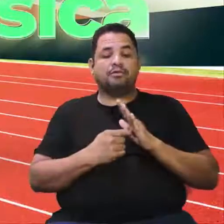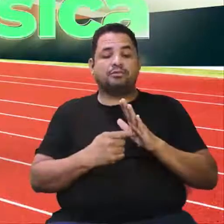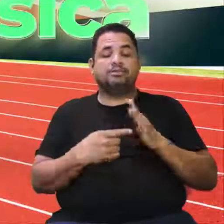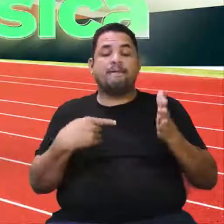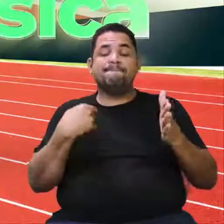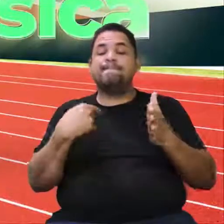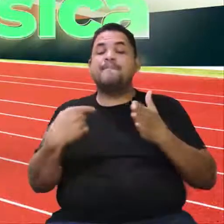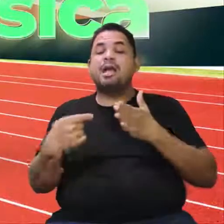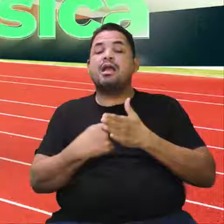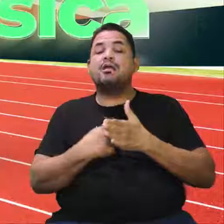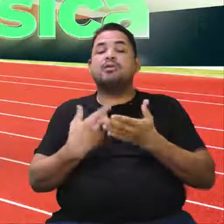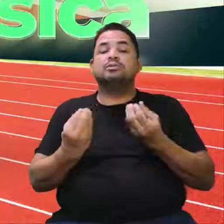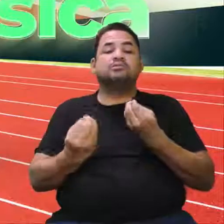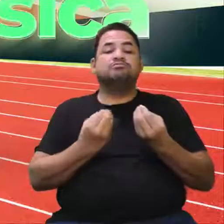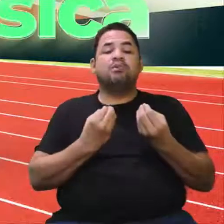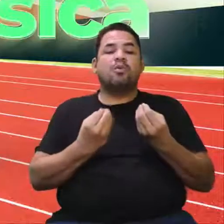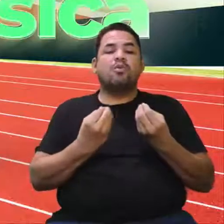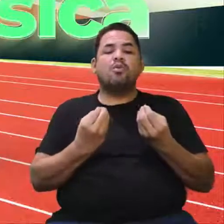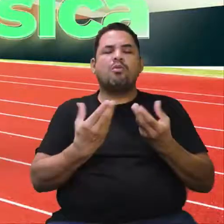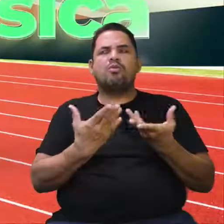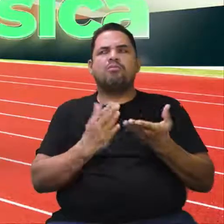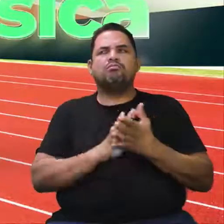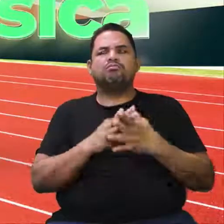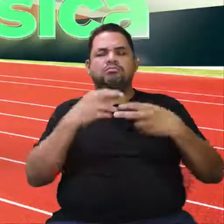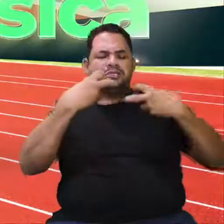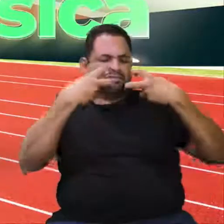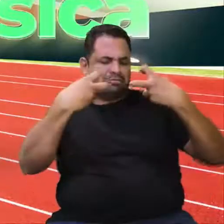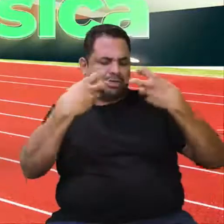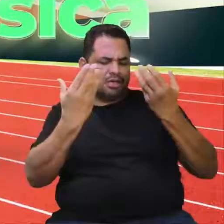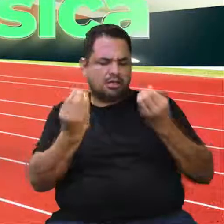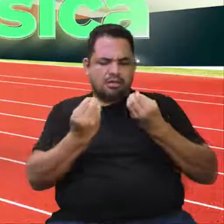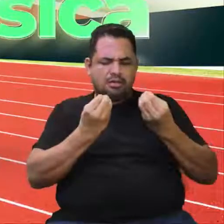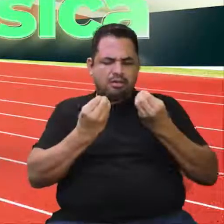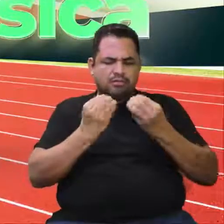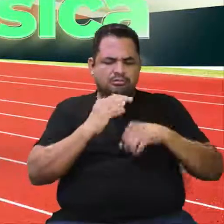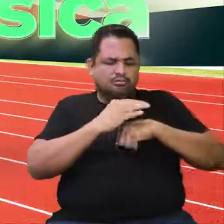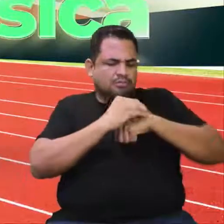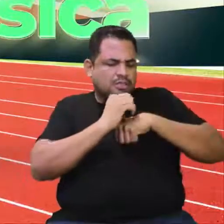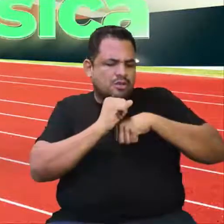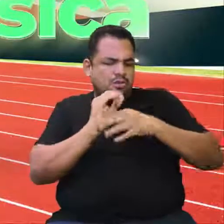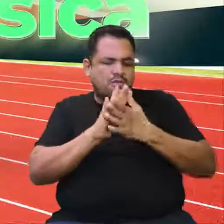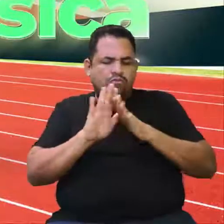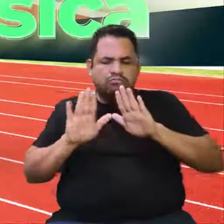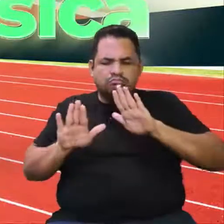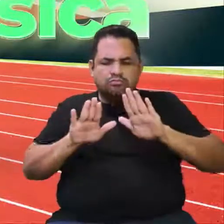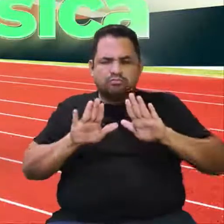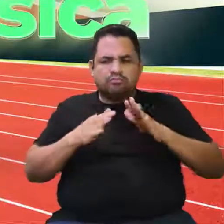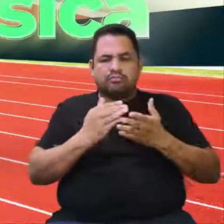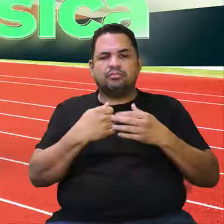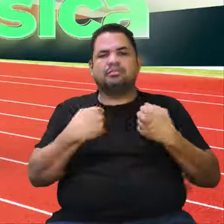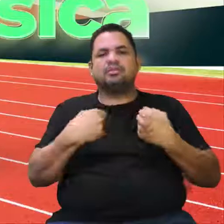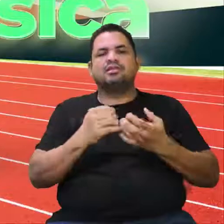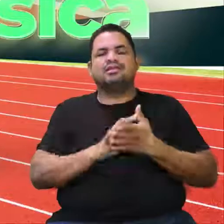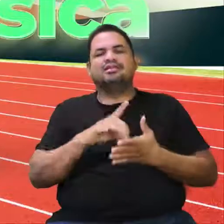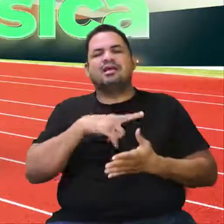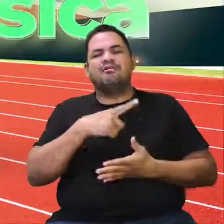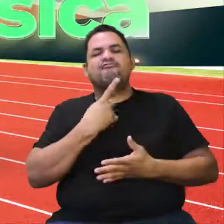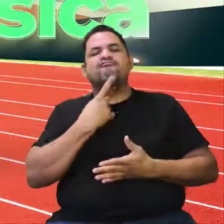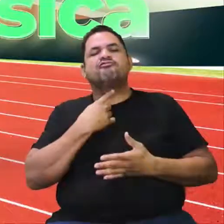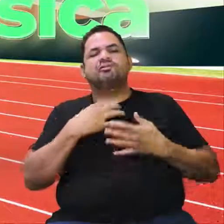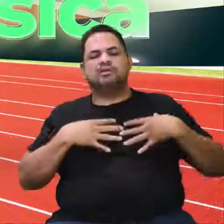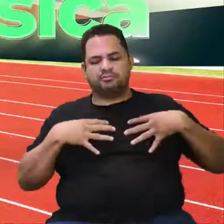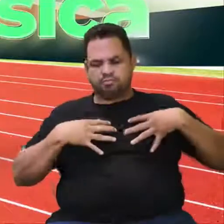questionamento, né? Você se observar como pessoa mesmo. Né? Ter esse carinho, esse cuidado, mas não, prof, eu tenho vontade de colocar